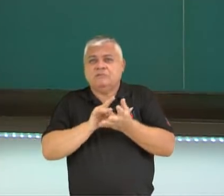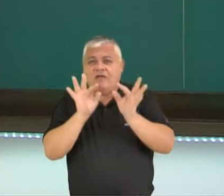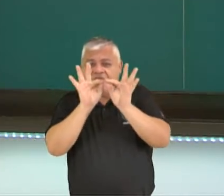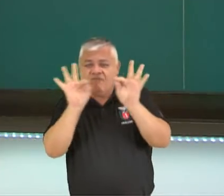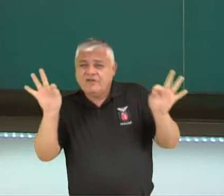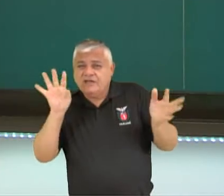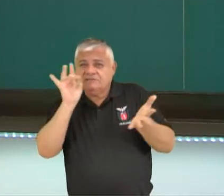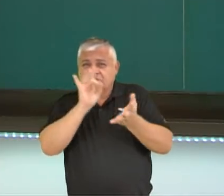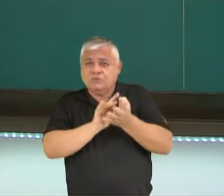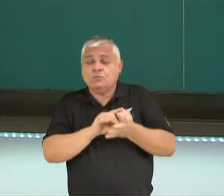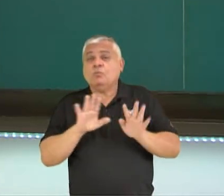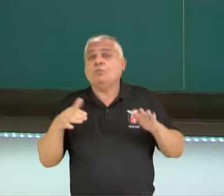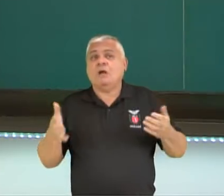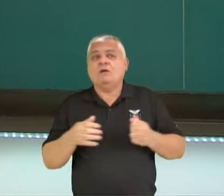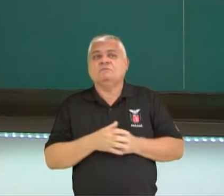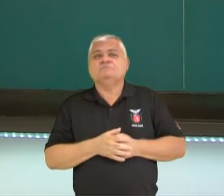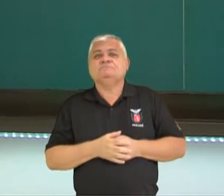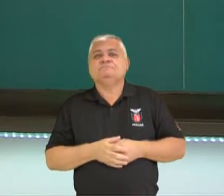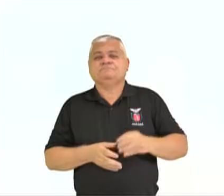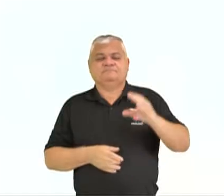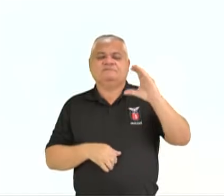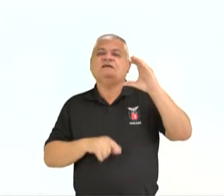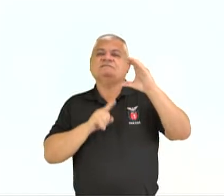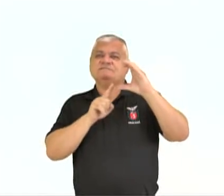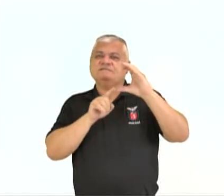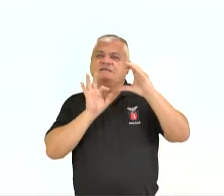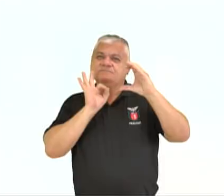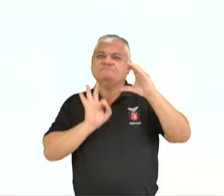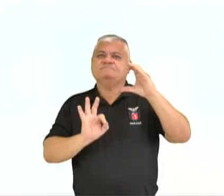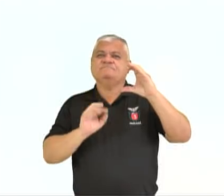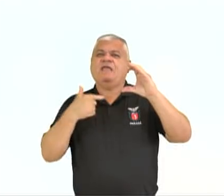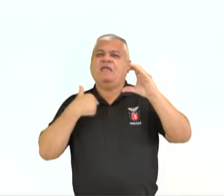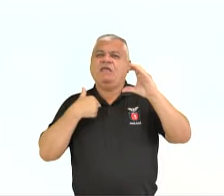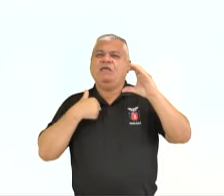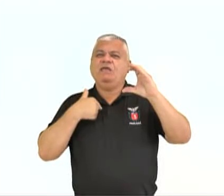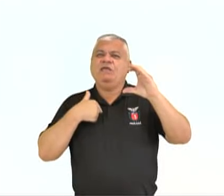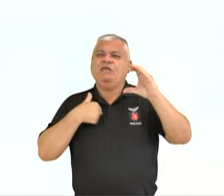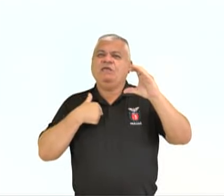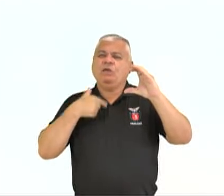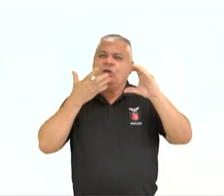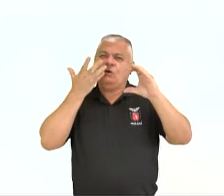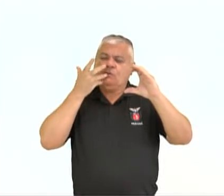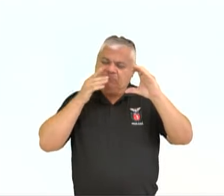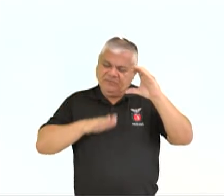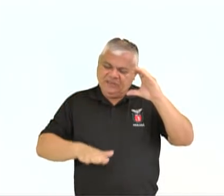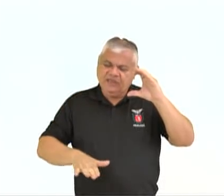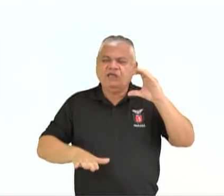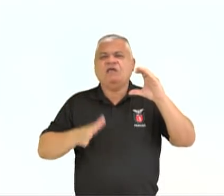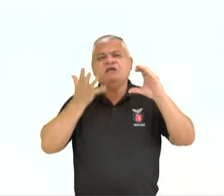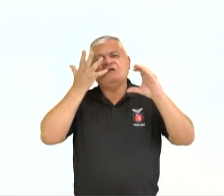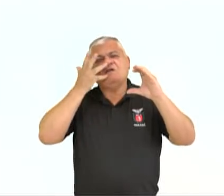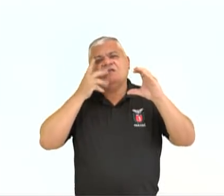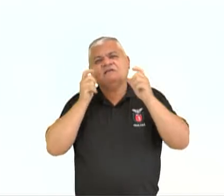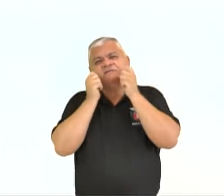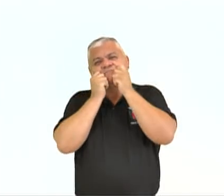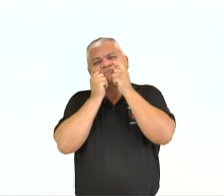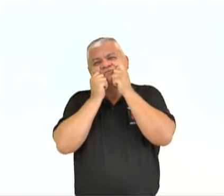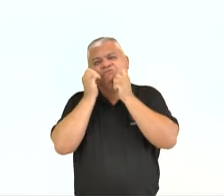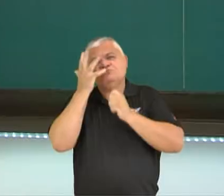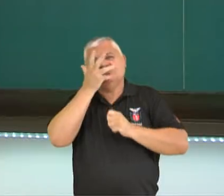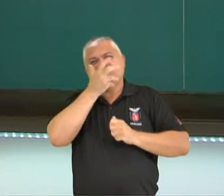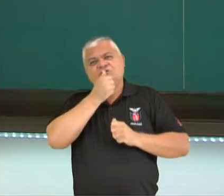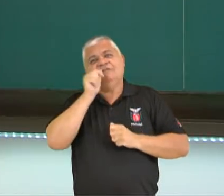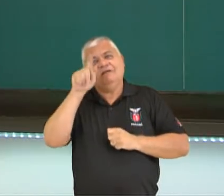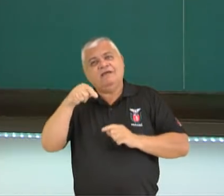um dois três sim a letra C sou pequenina criança Mimosa